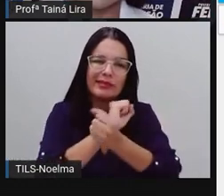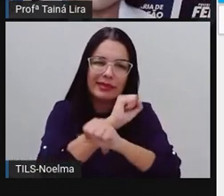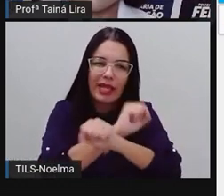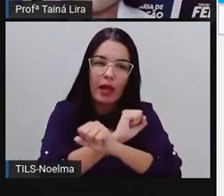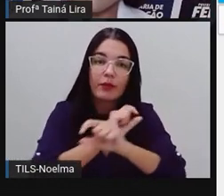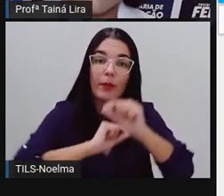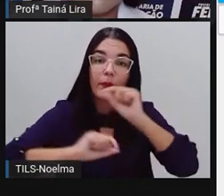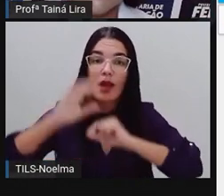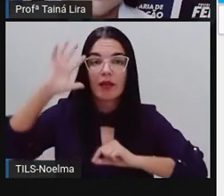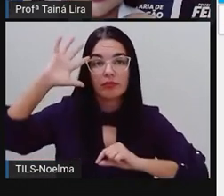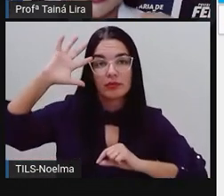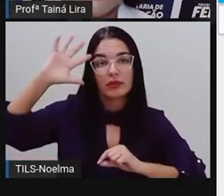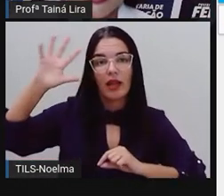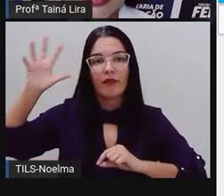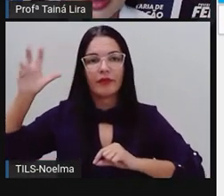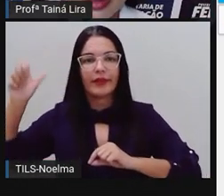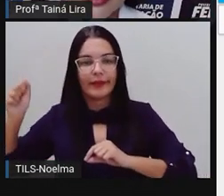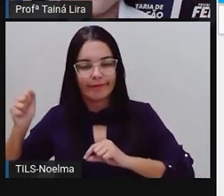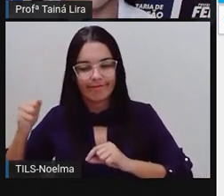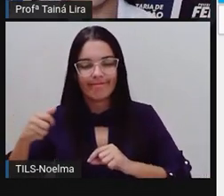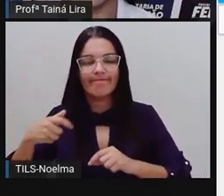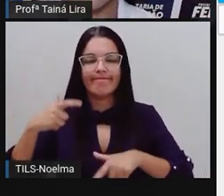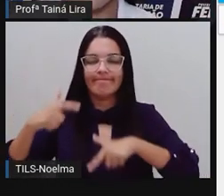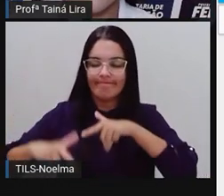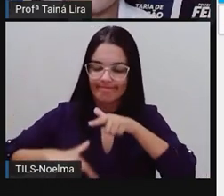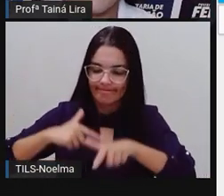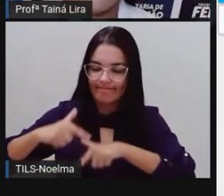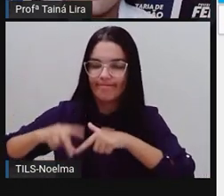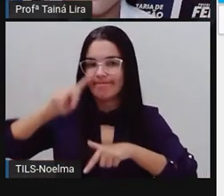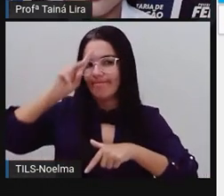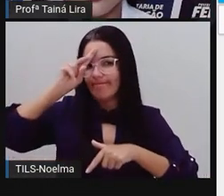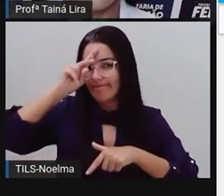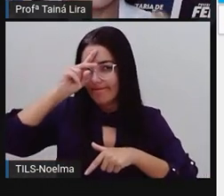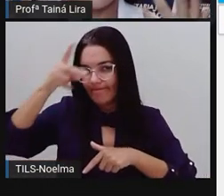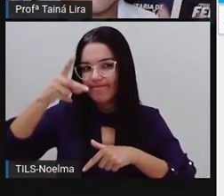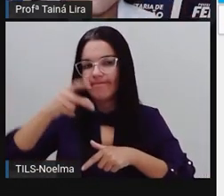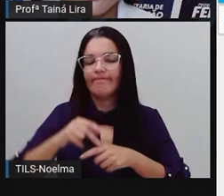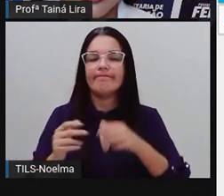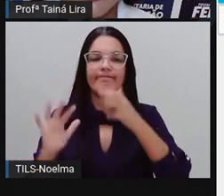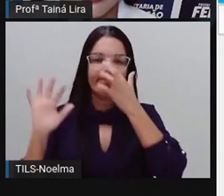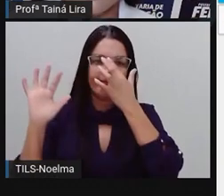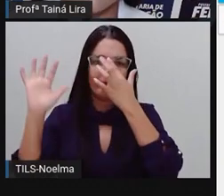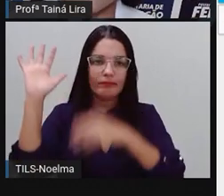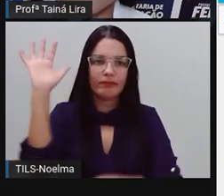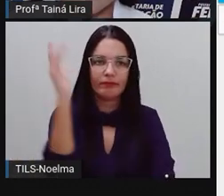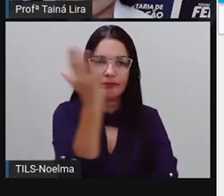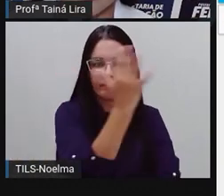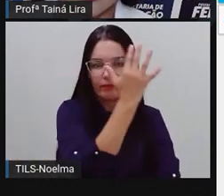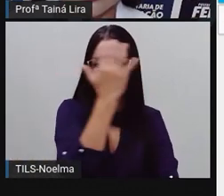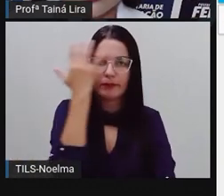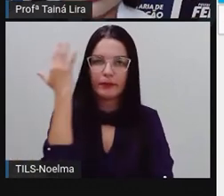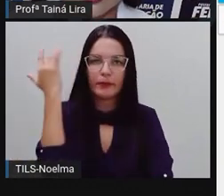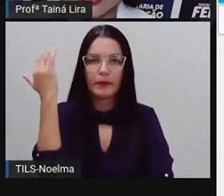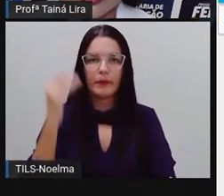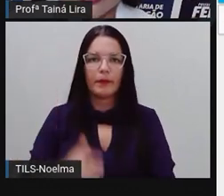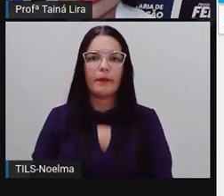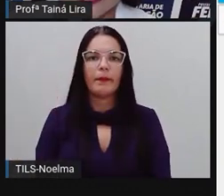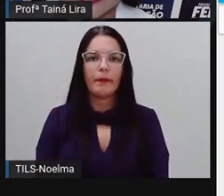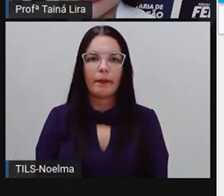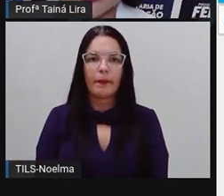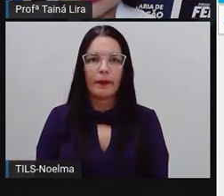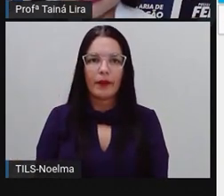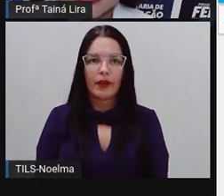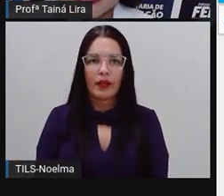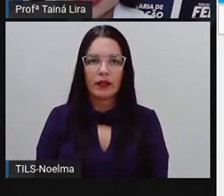vieram ele sobe escravizadas na justamente para fazer né esse trabalho certo nos engenhos